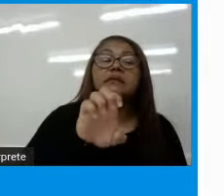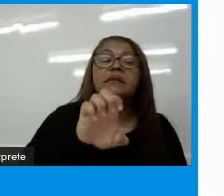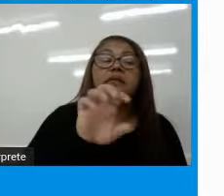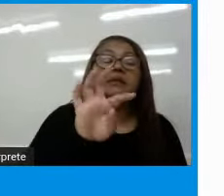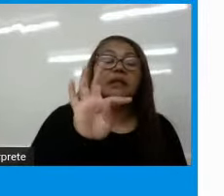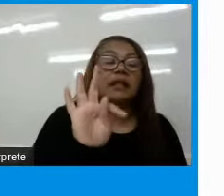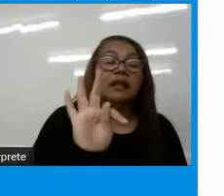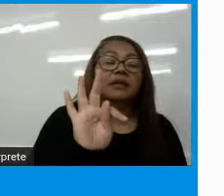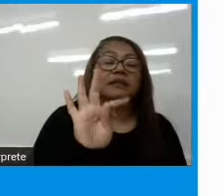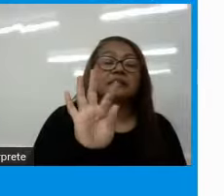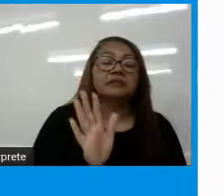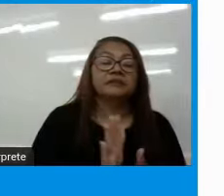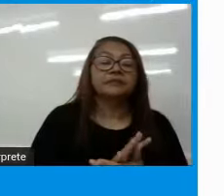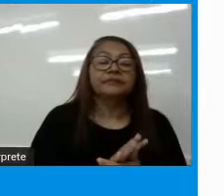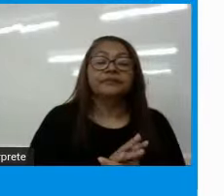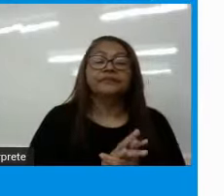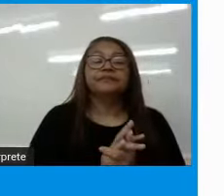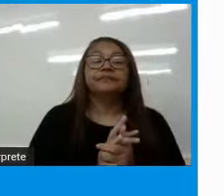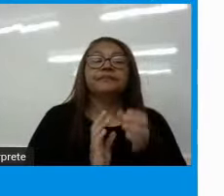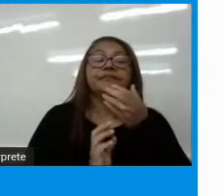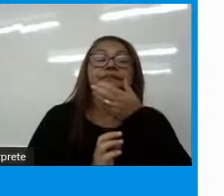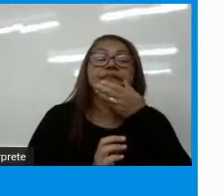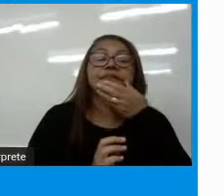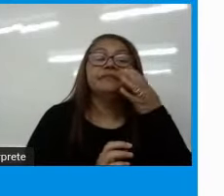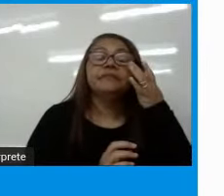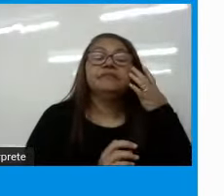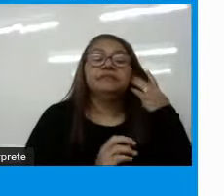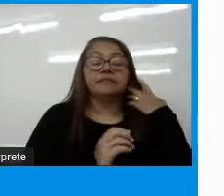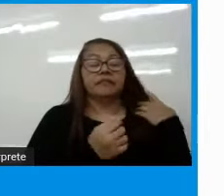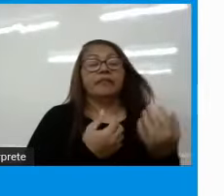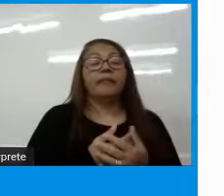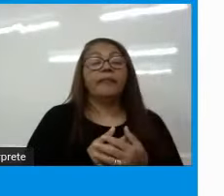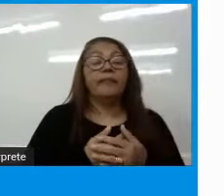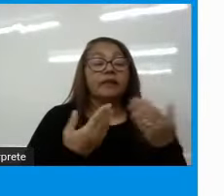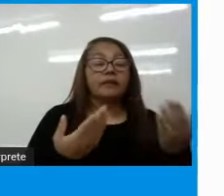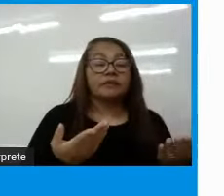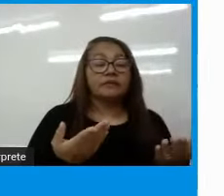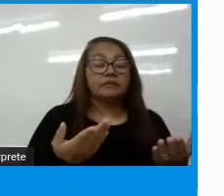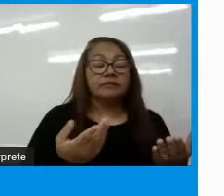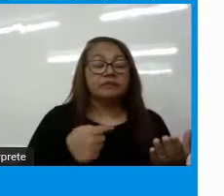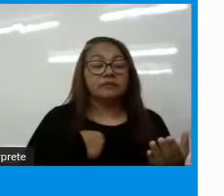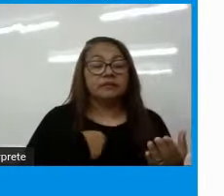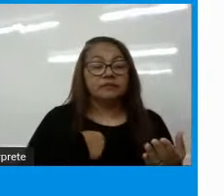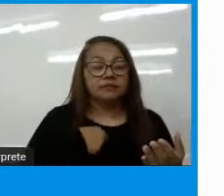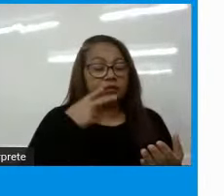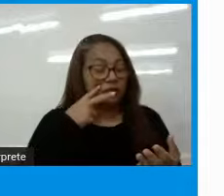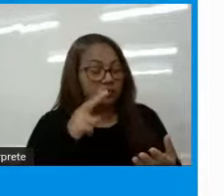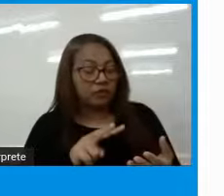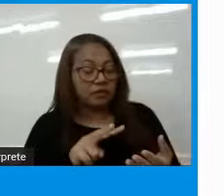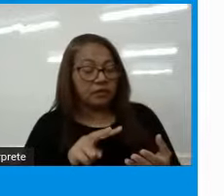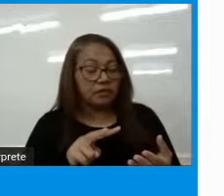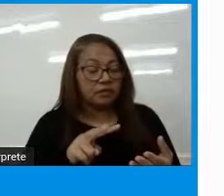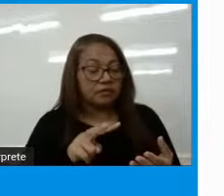uma outra janela. Deixa eu só verificar aqui se vocês estão vendo aí a projeção.